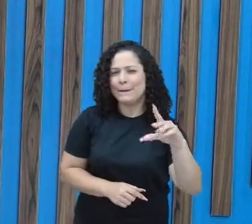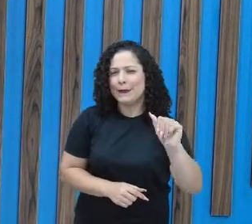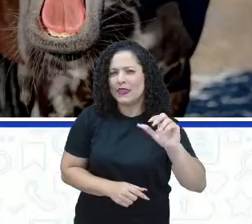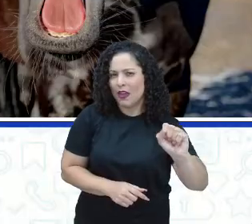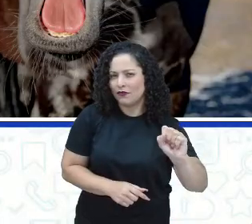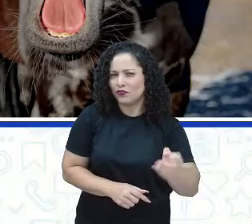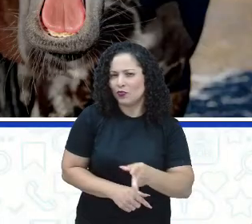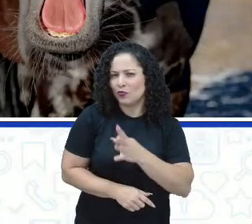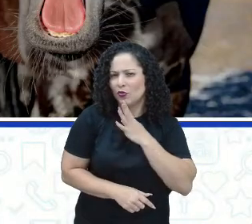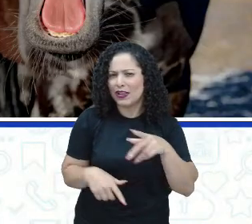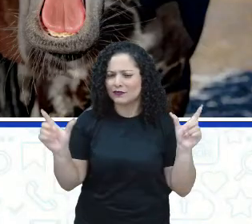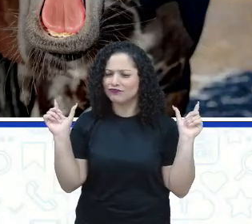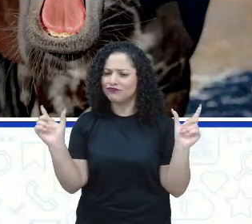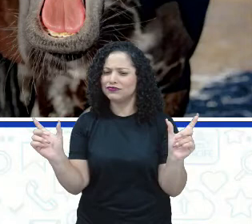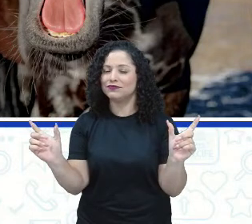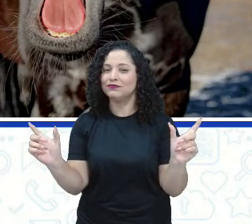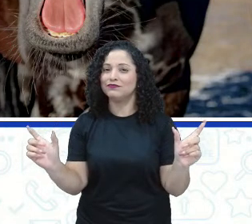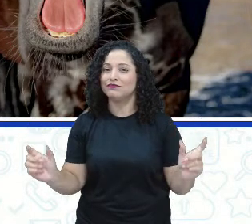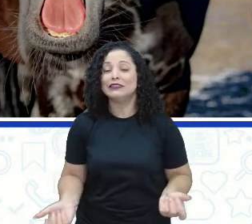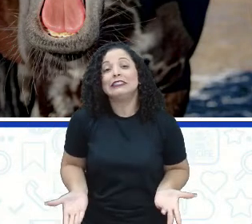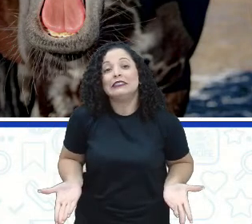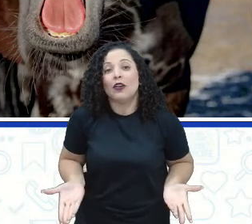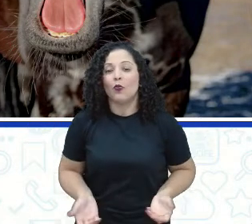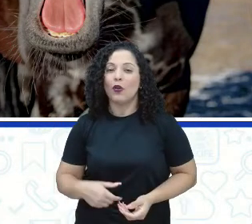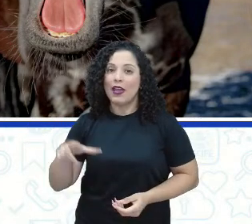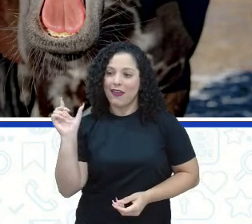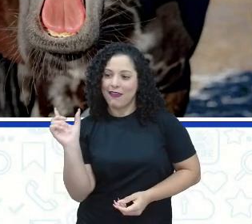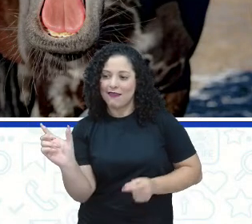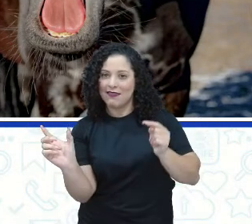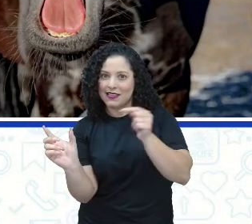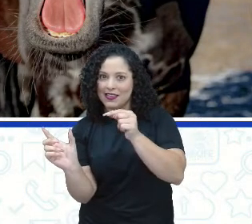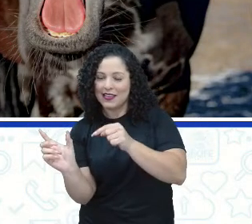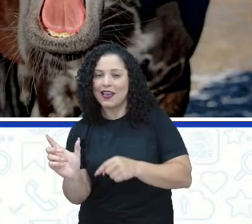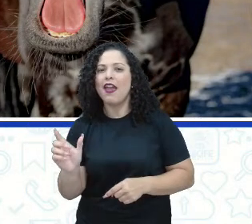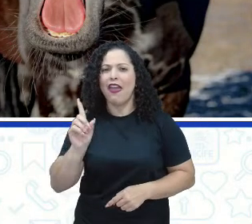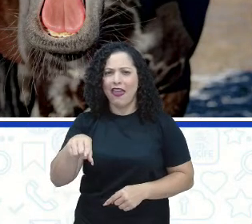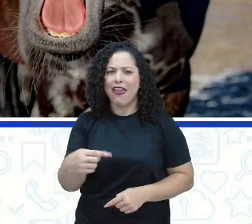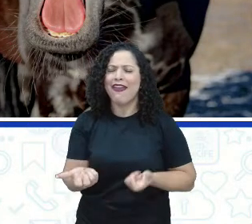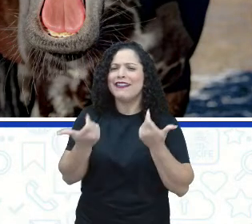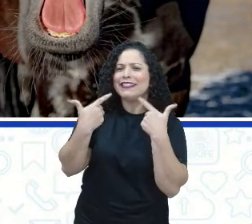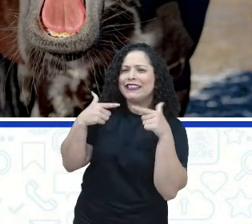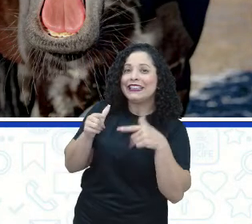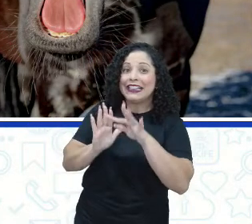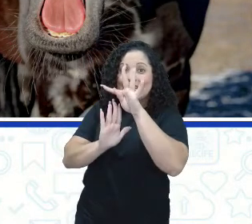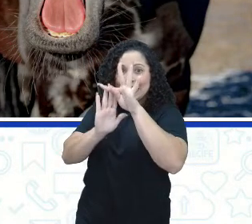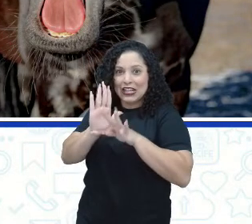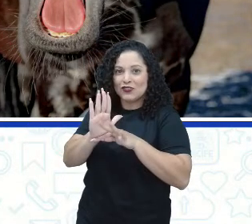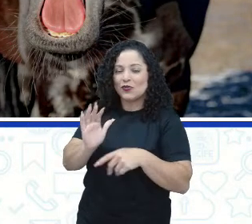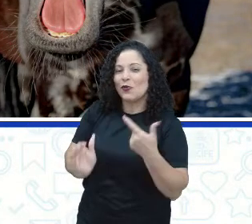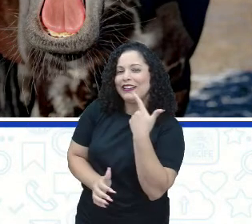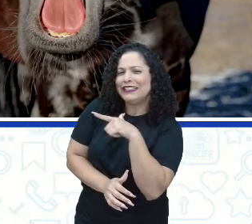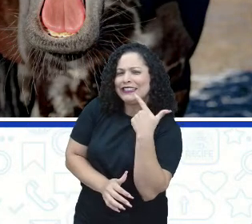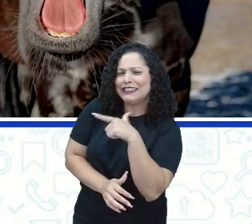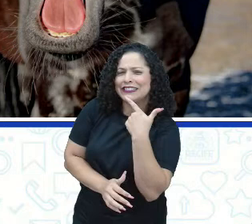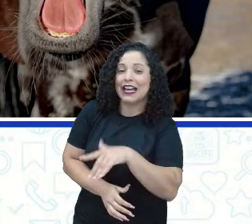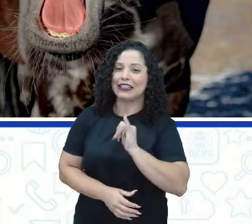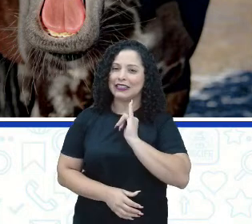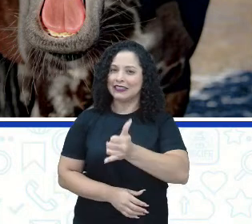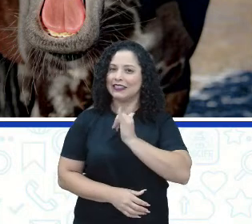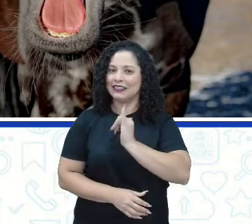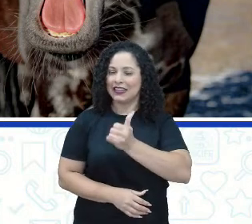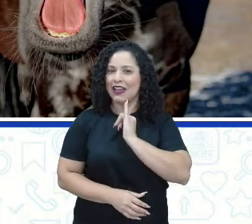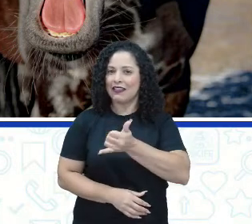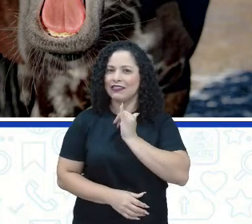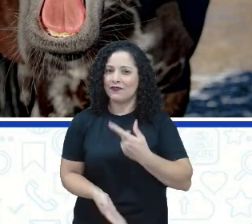Então, ó, a anedota é um gênero textual humorístico que apresenta narrativa